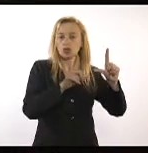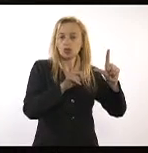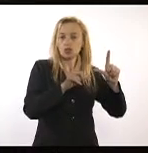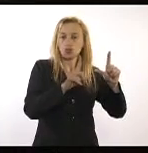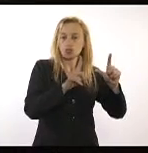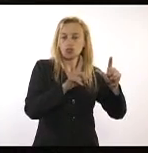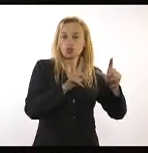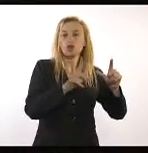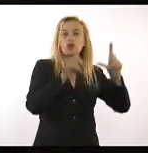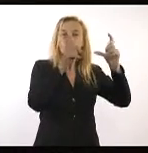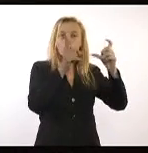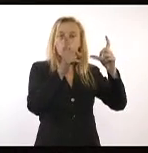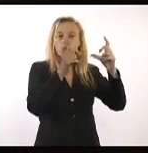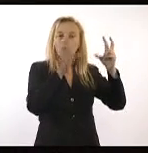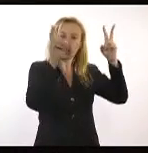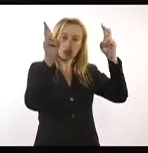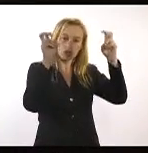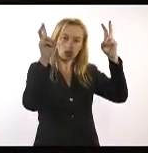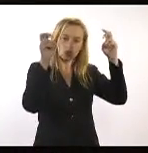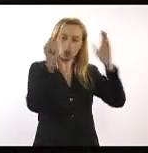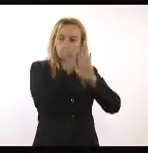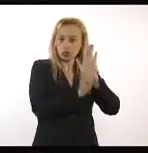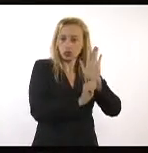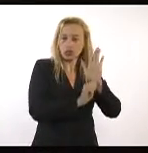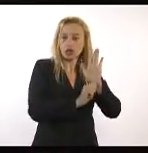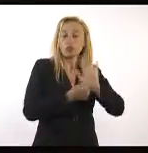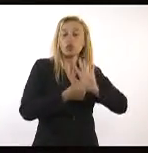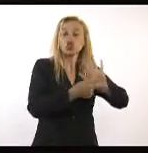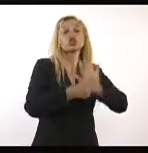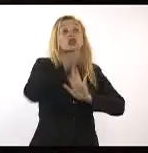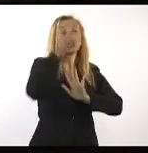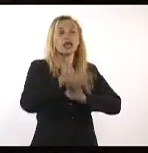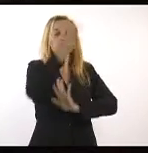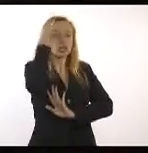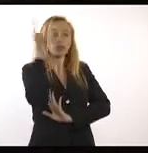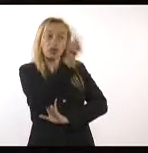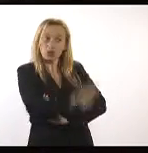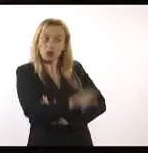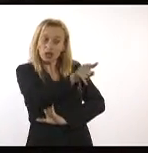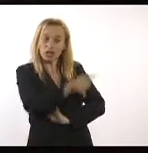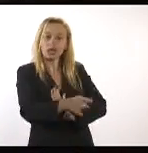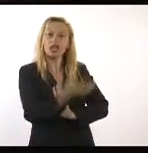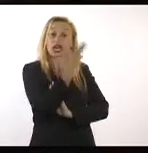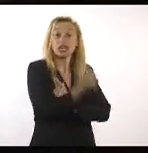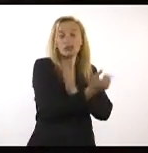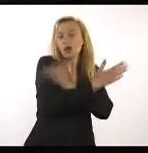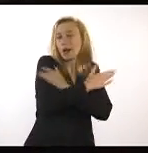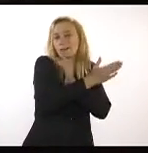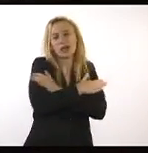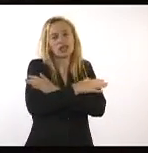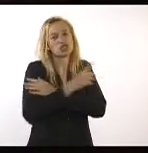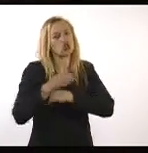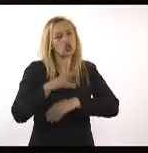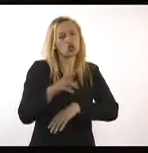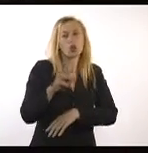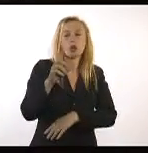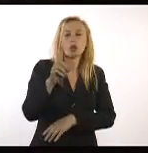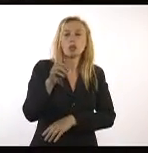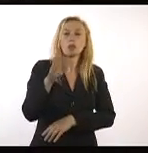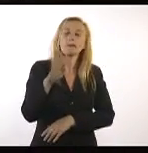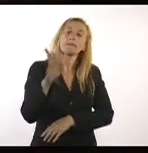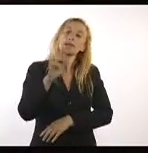quem realmente era essa pessoa que recebeu um abraço carinhoso dr dráuzio